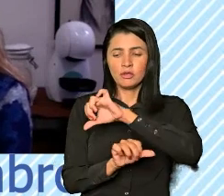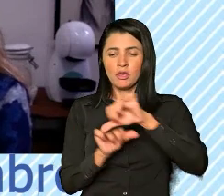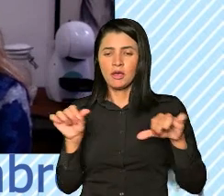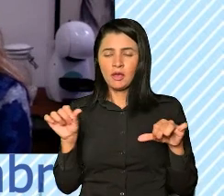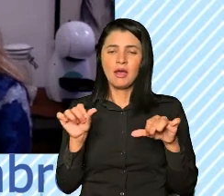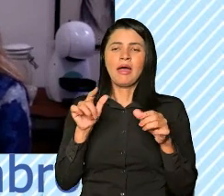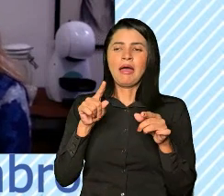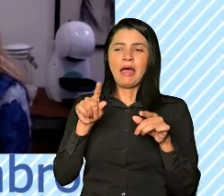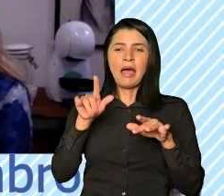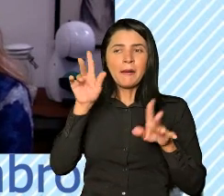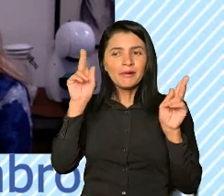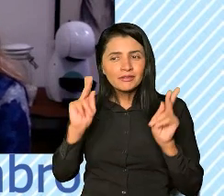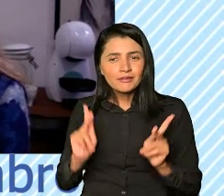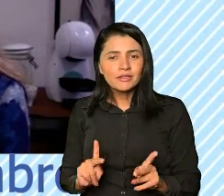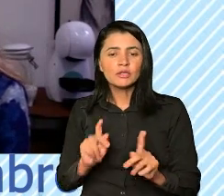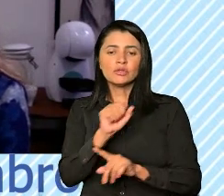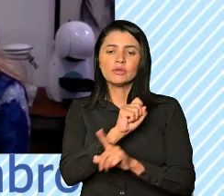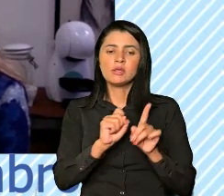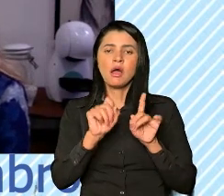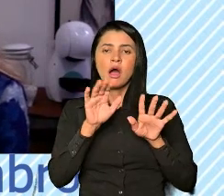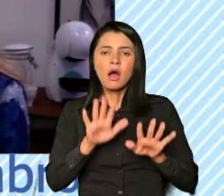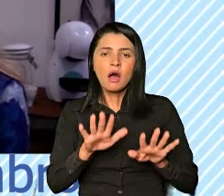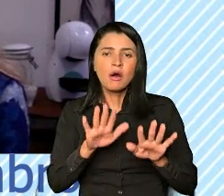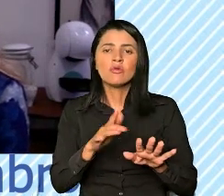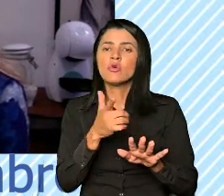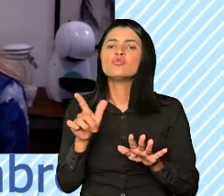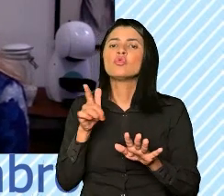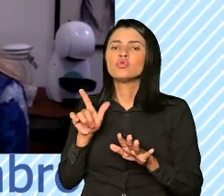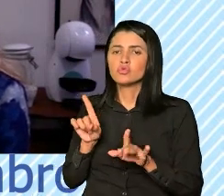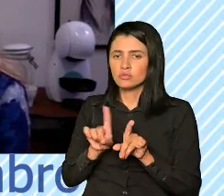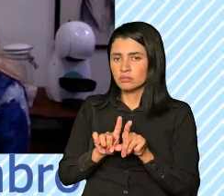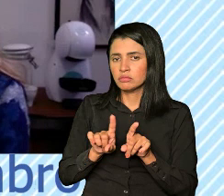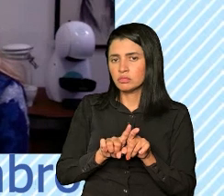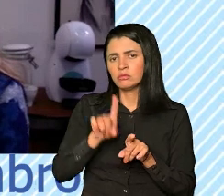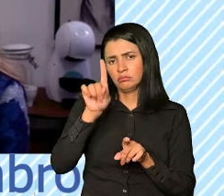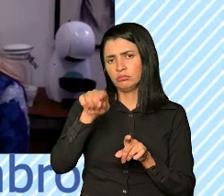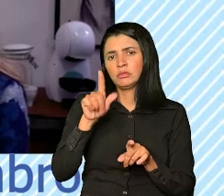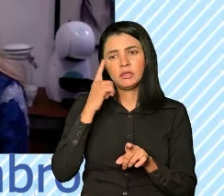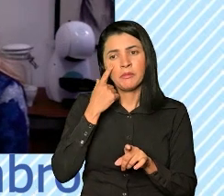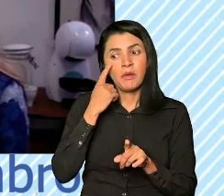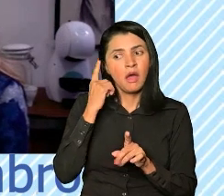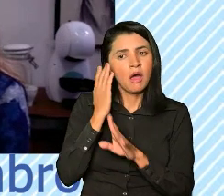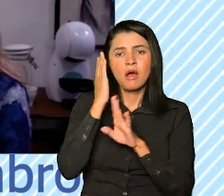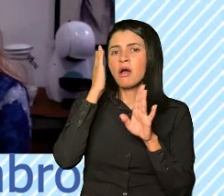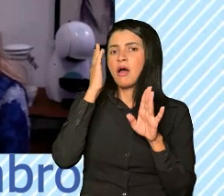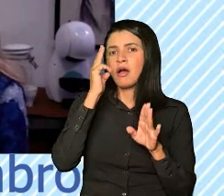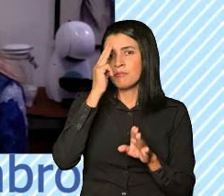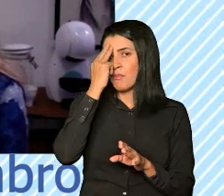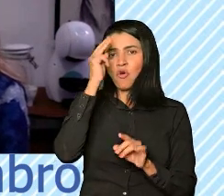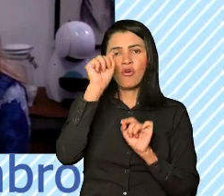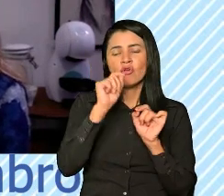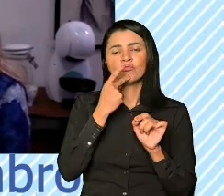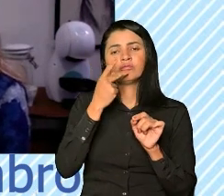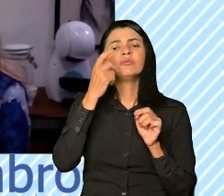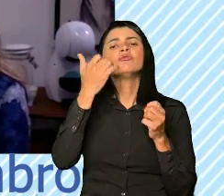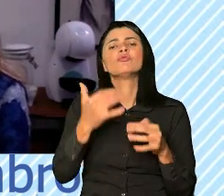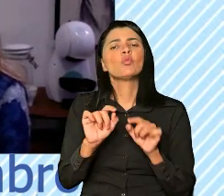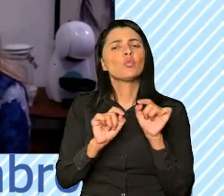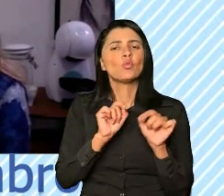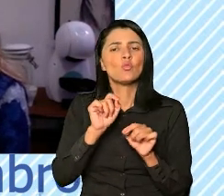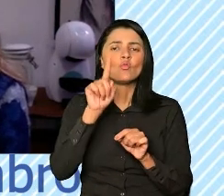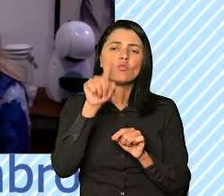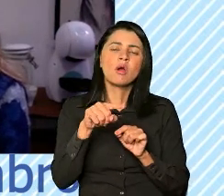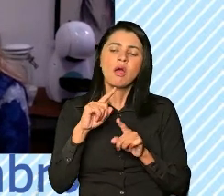apaziguamento social, dentre outros. E nós temos uma evidente ligação da memória também com uma questão que eu costumo dizer de uma